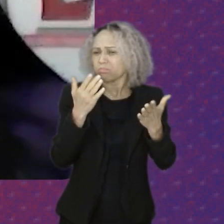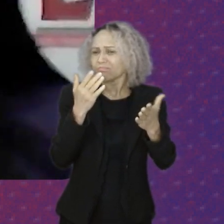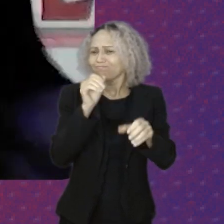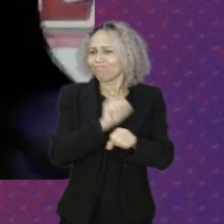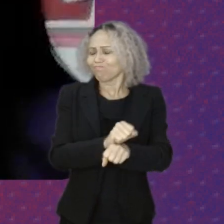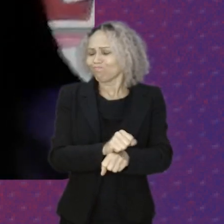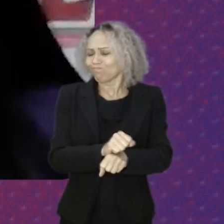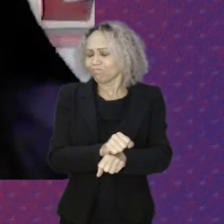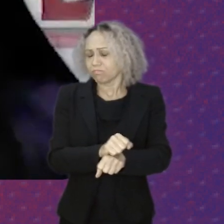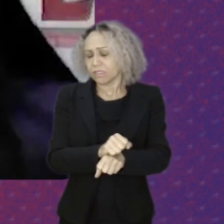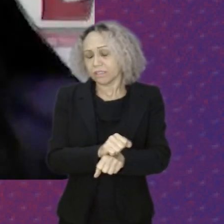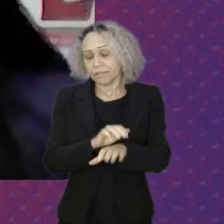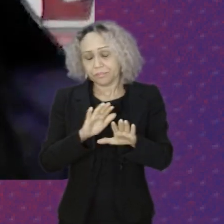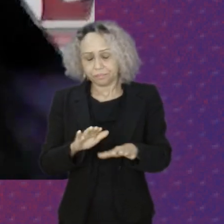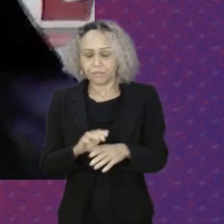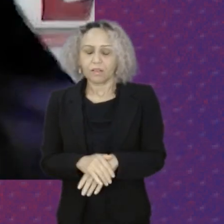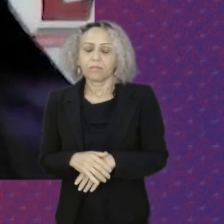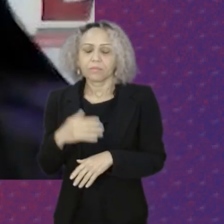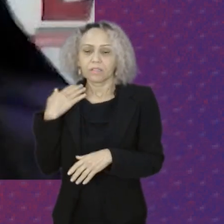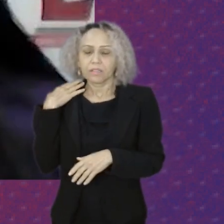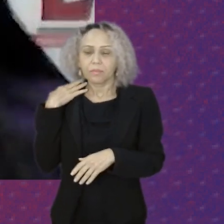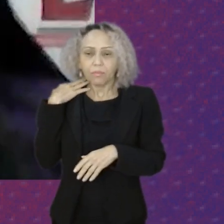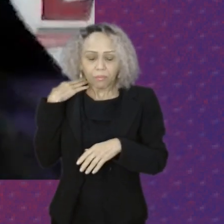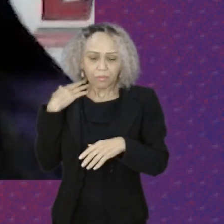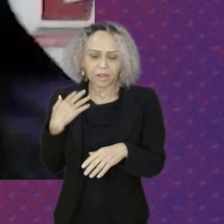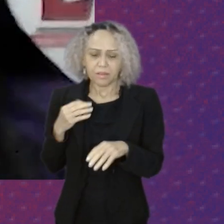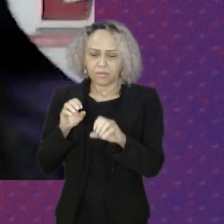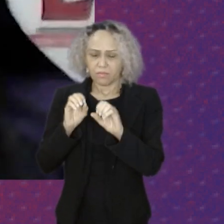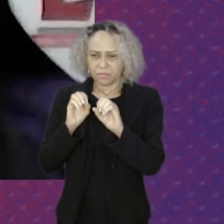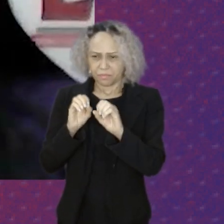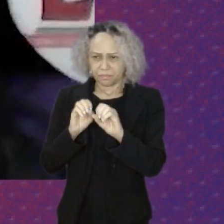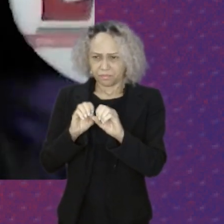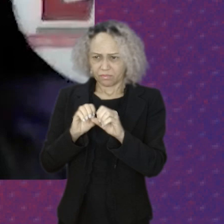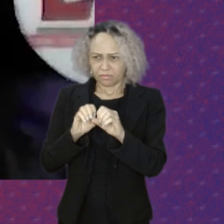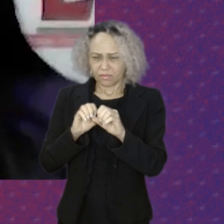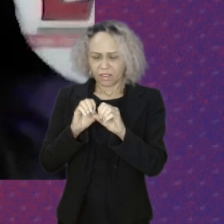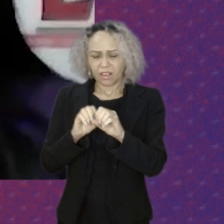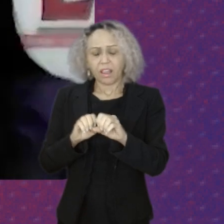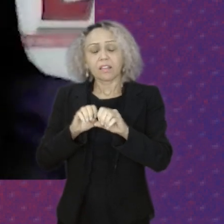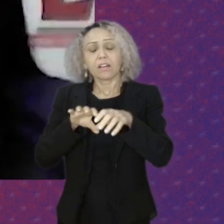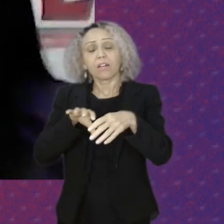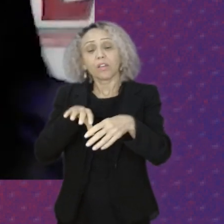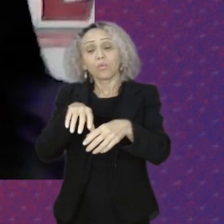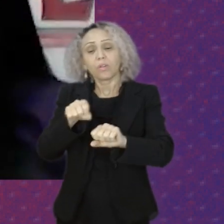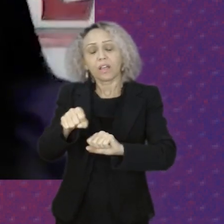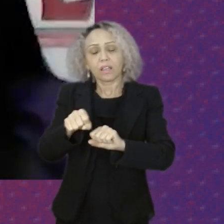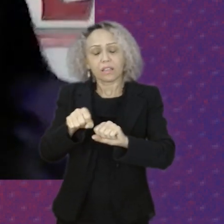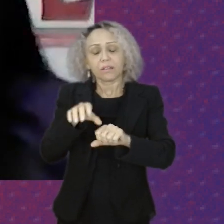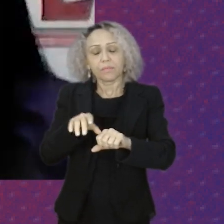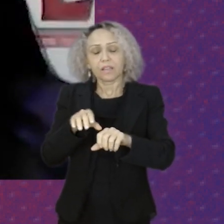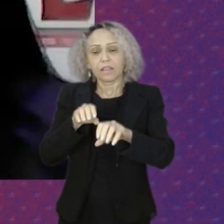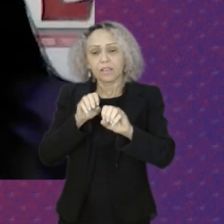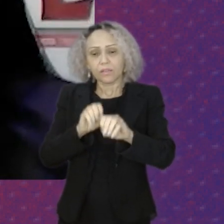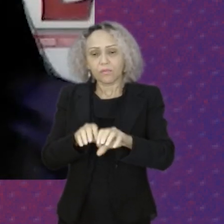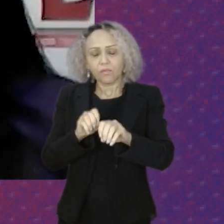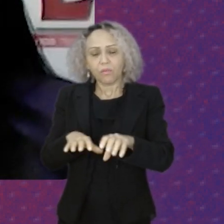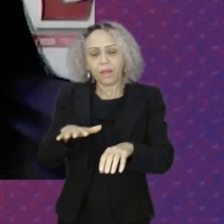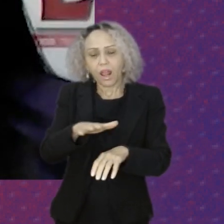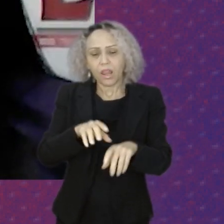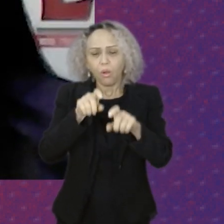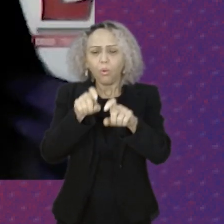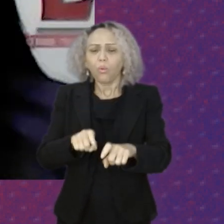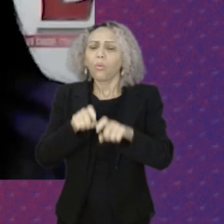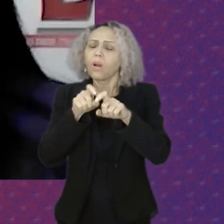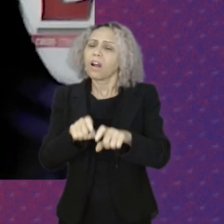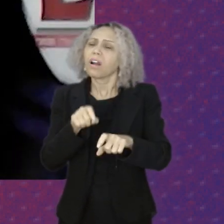LEDOCs, né, que é a licenciatura em educação do campo, há um desafio muito grande pela permanência dos estudantes do campo.